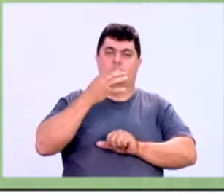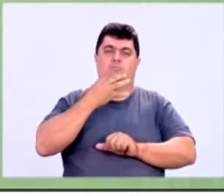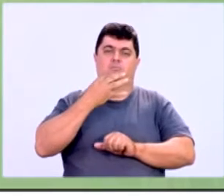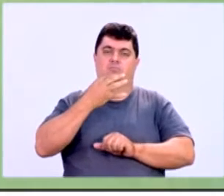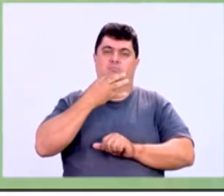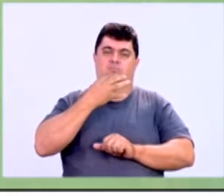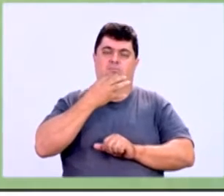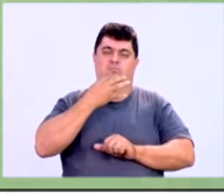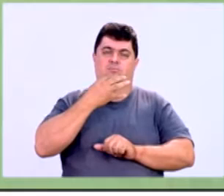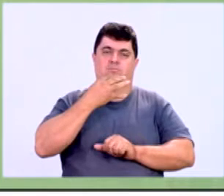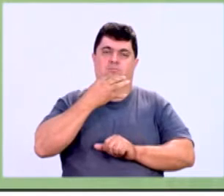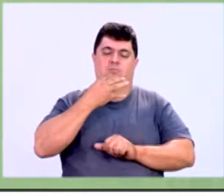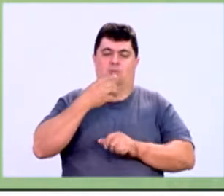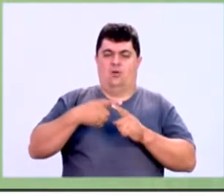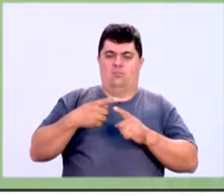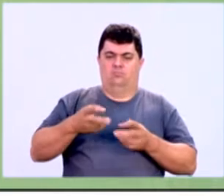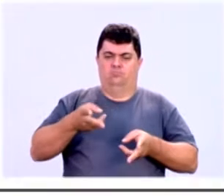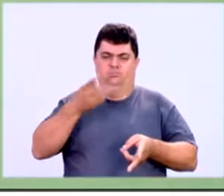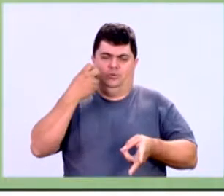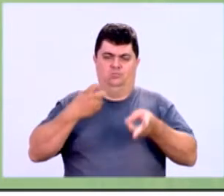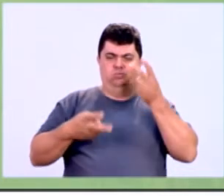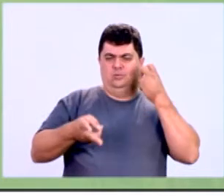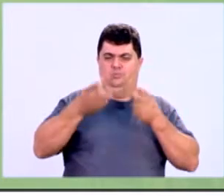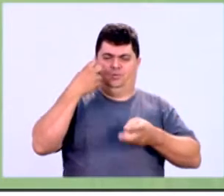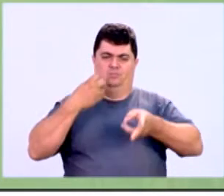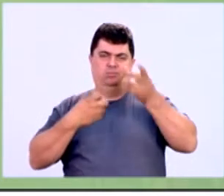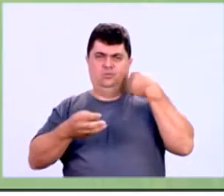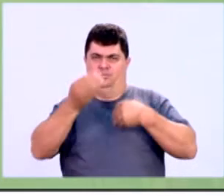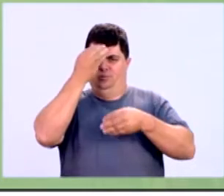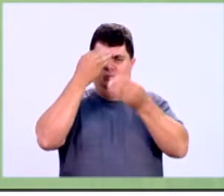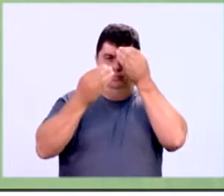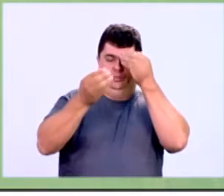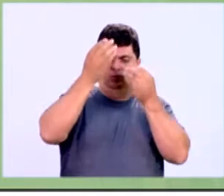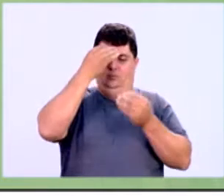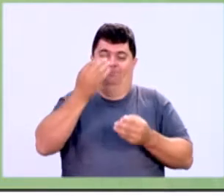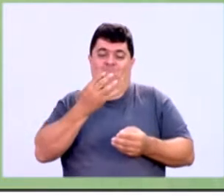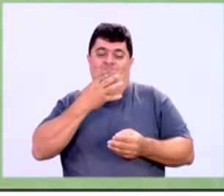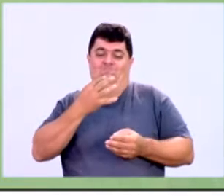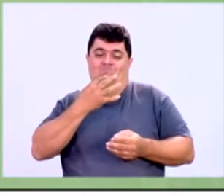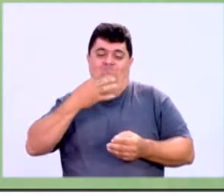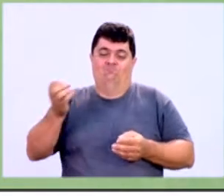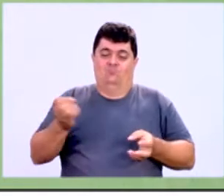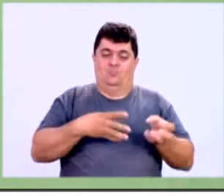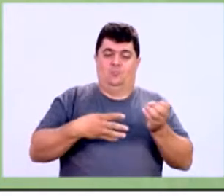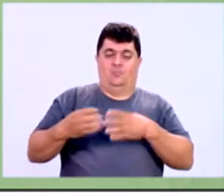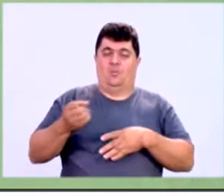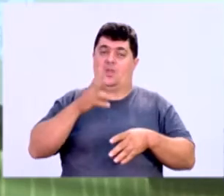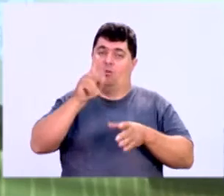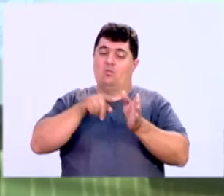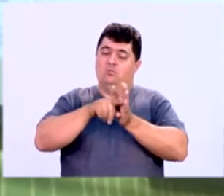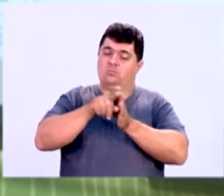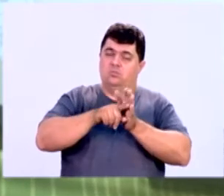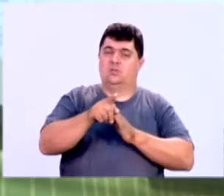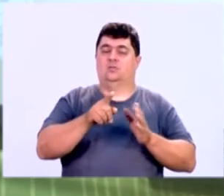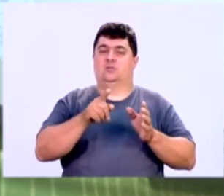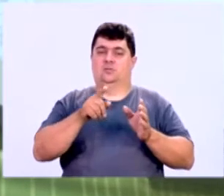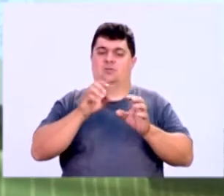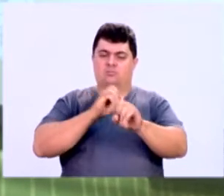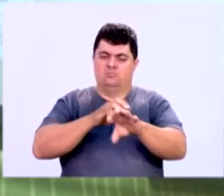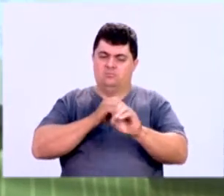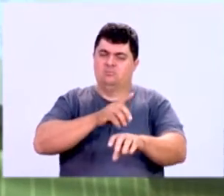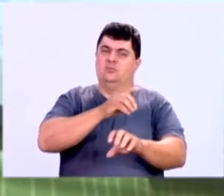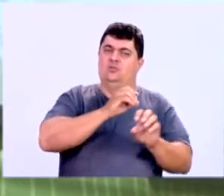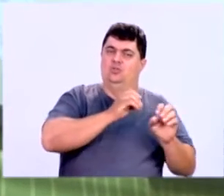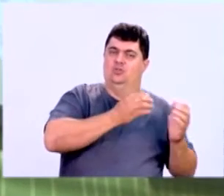novos conhecimentos. E a pesquisa na educação de jovens e adultos não é uma novidade. Ela já